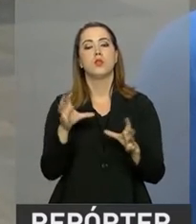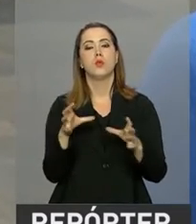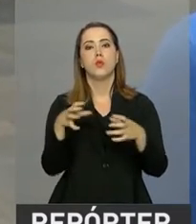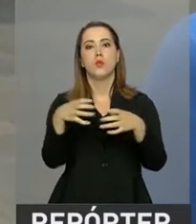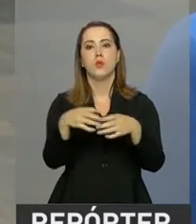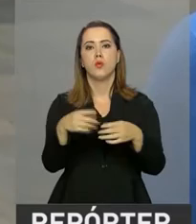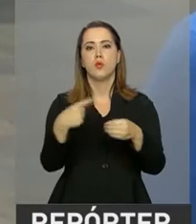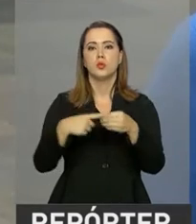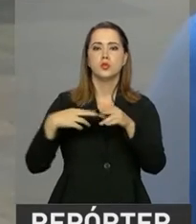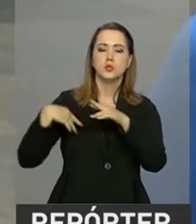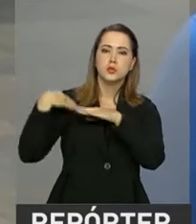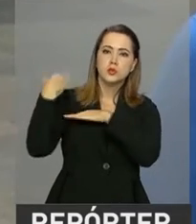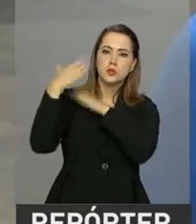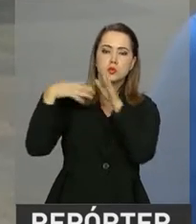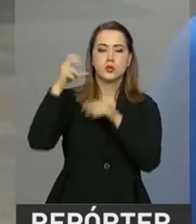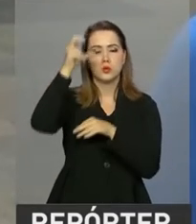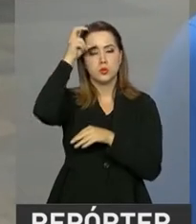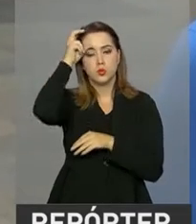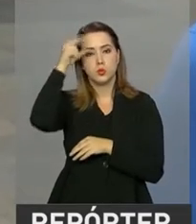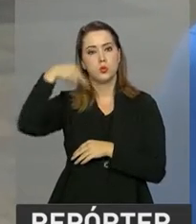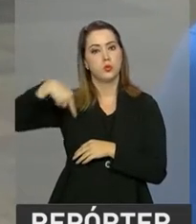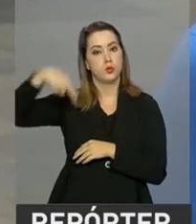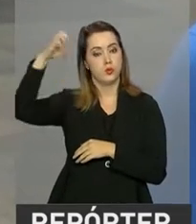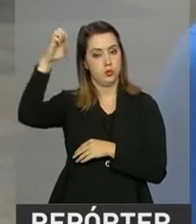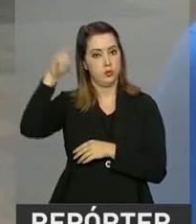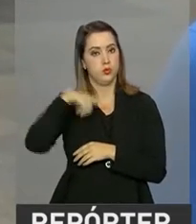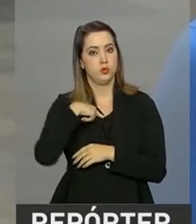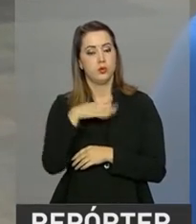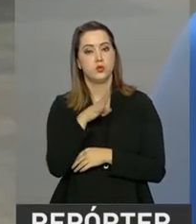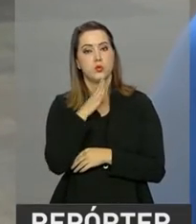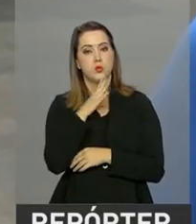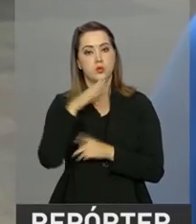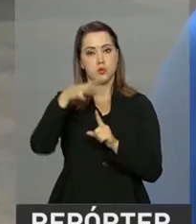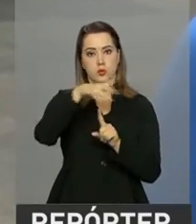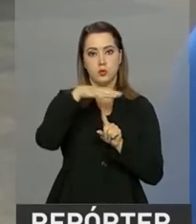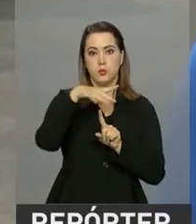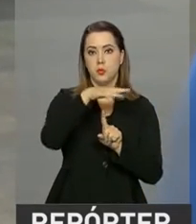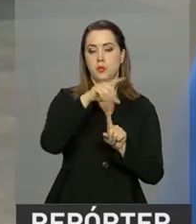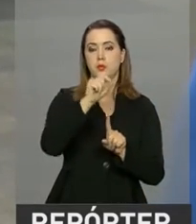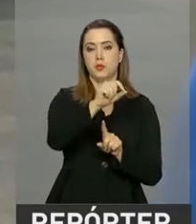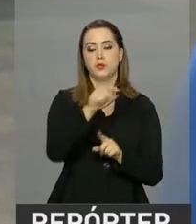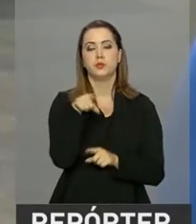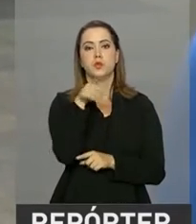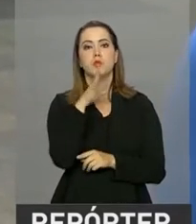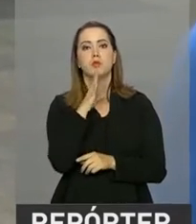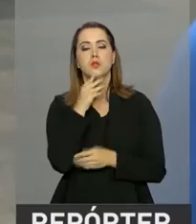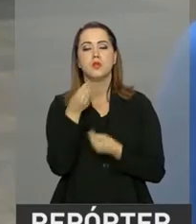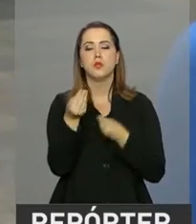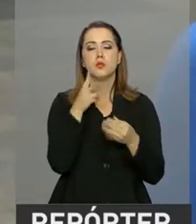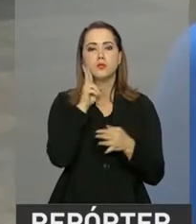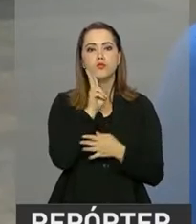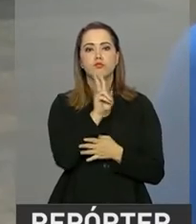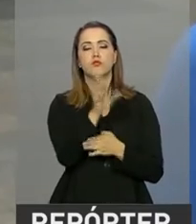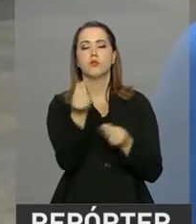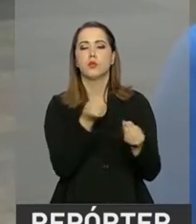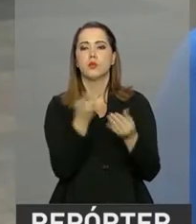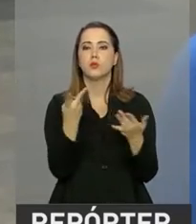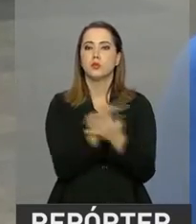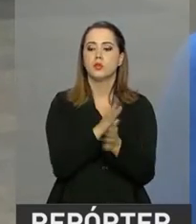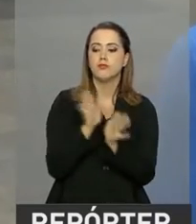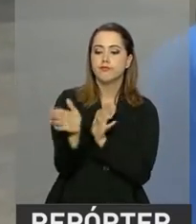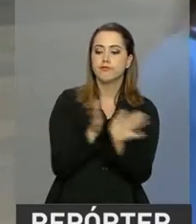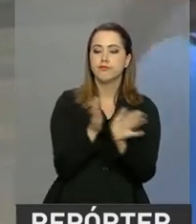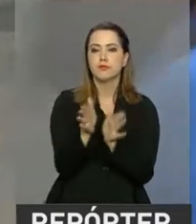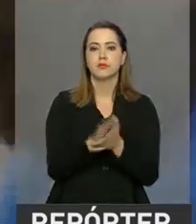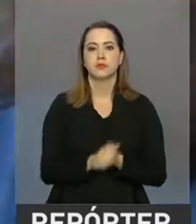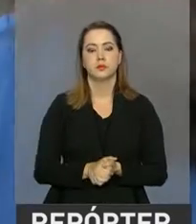Nordestinas, conhecido como a Feira de São Cristóvão. A gente vai dar uma voltinha lá dentro para saber como está a mobilidade para as pessoas com deficiência. Vem